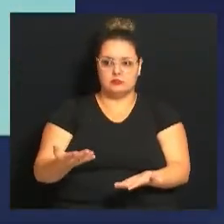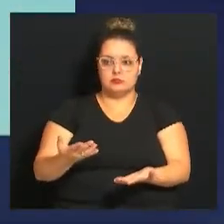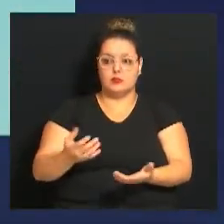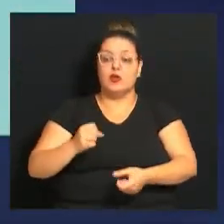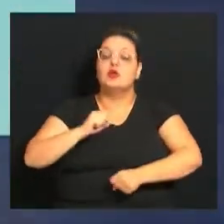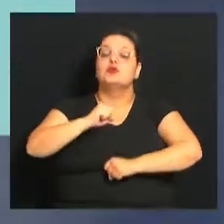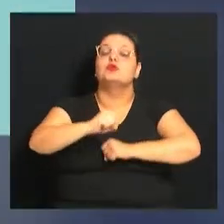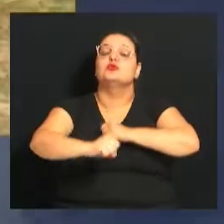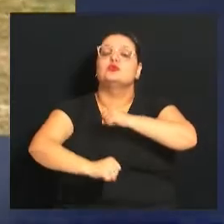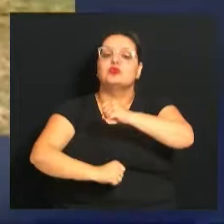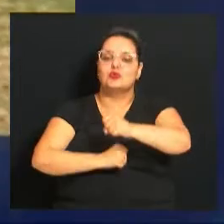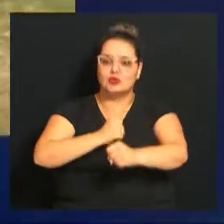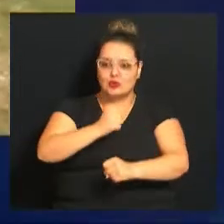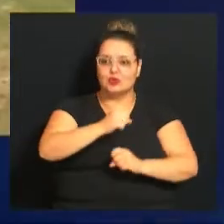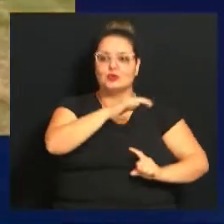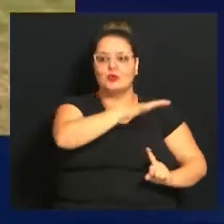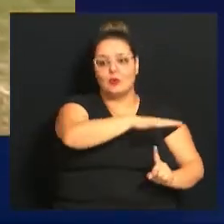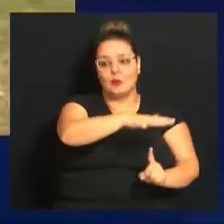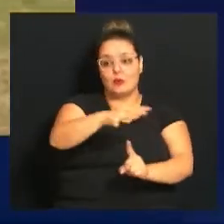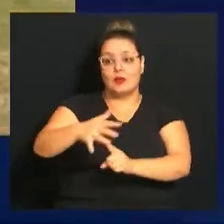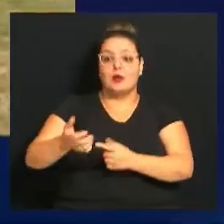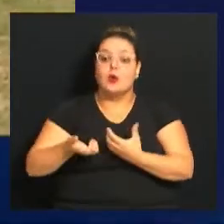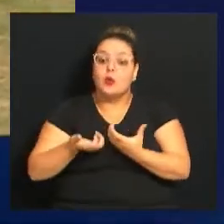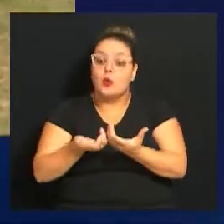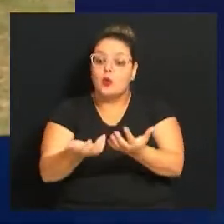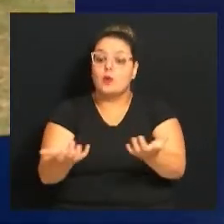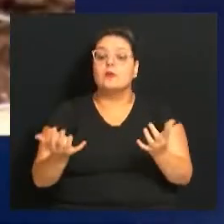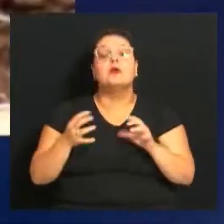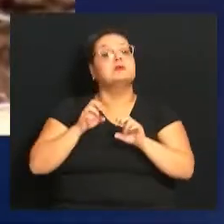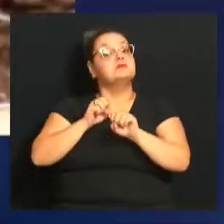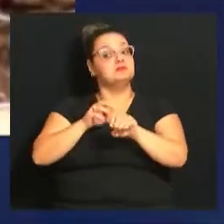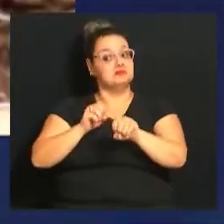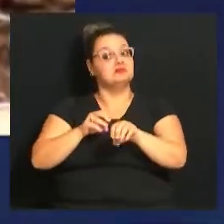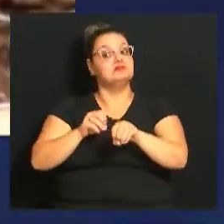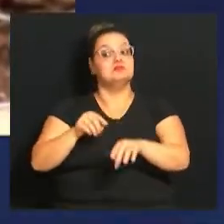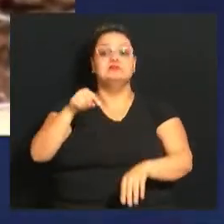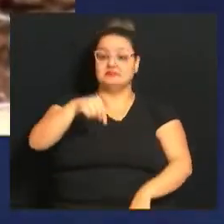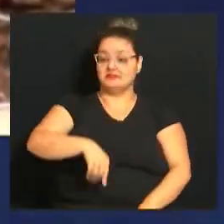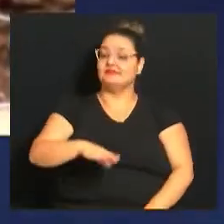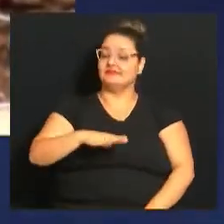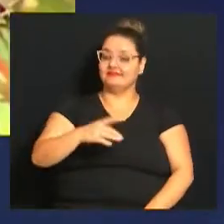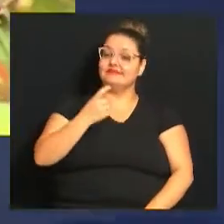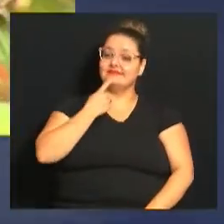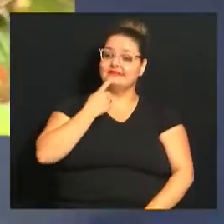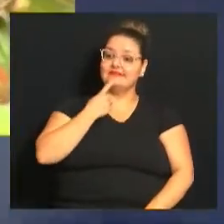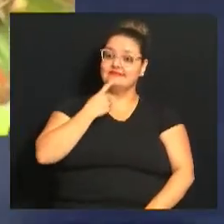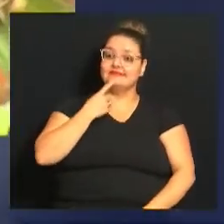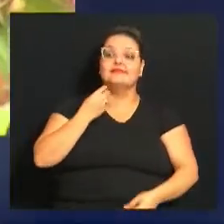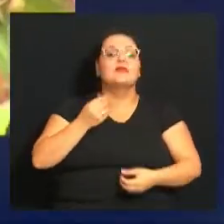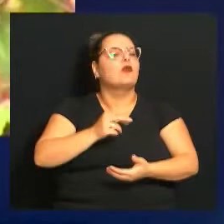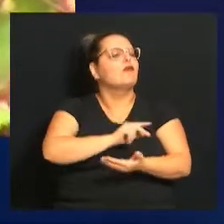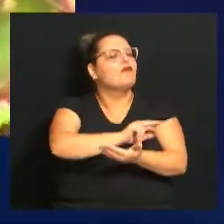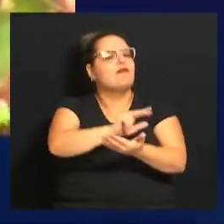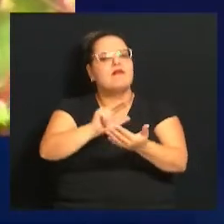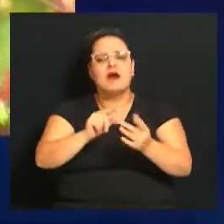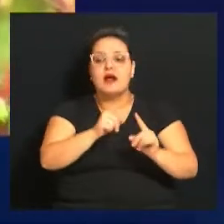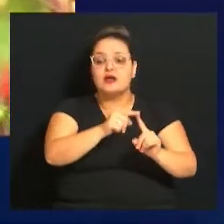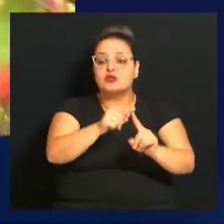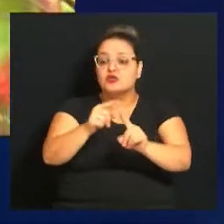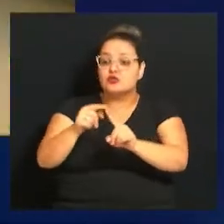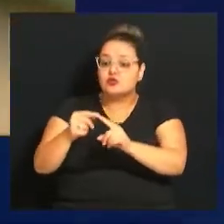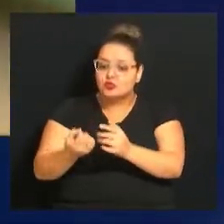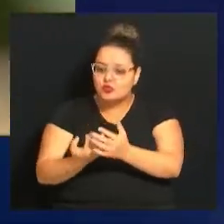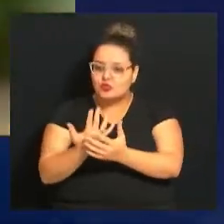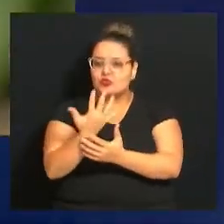Giro Ambiental mostra um jardim educativo aqui em Campinas, com várias espécies de plantas